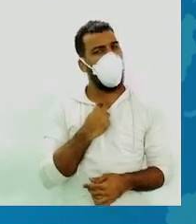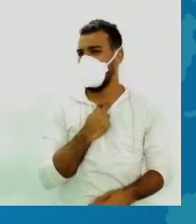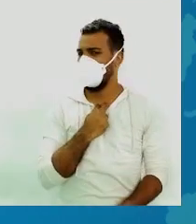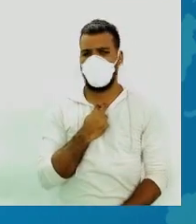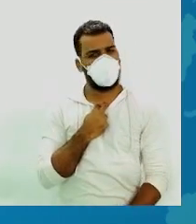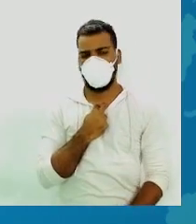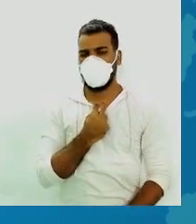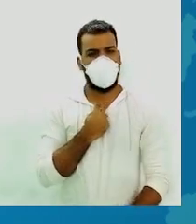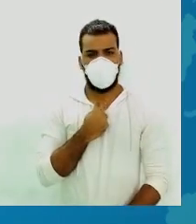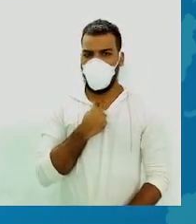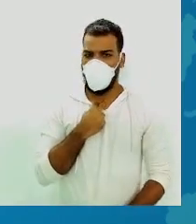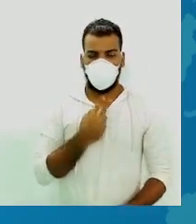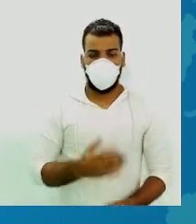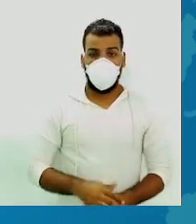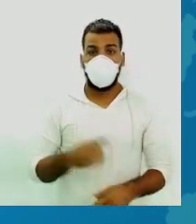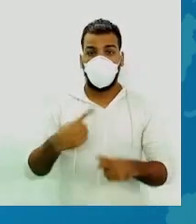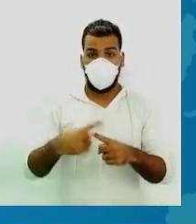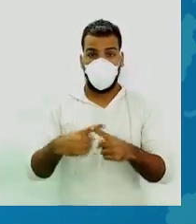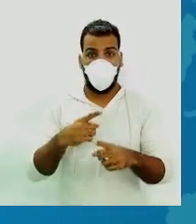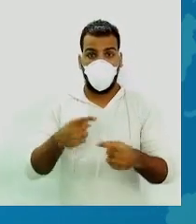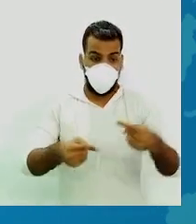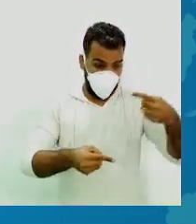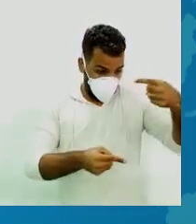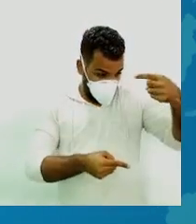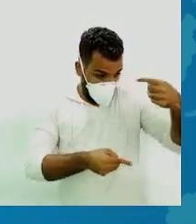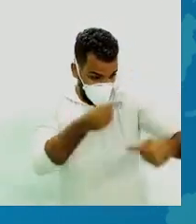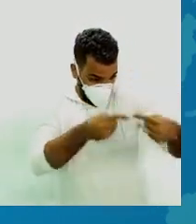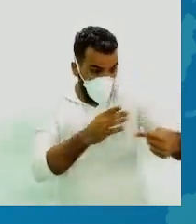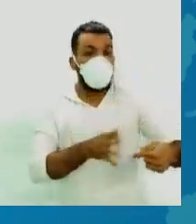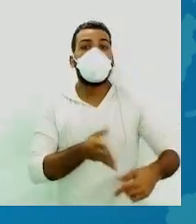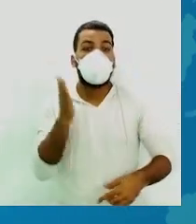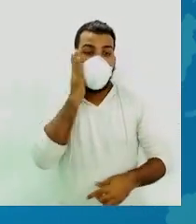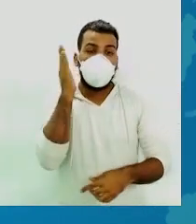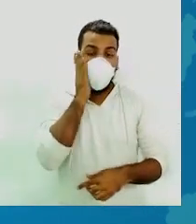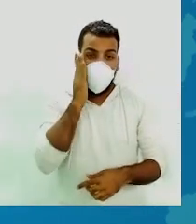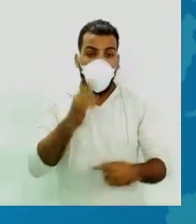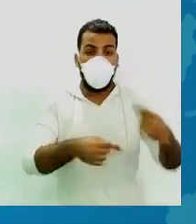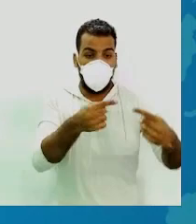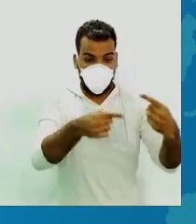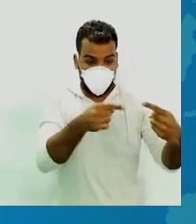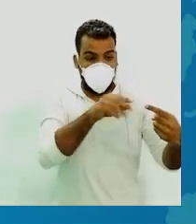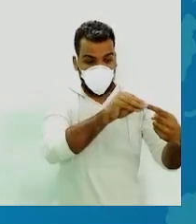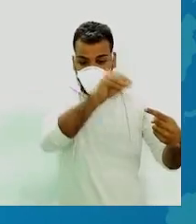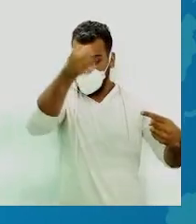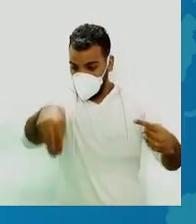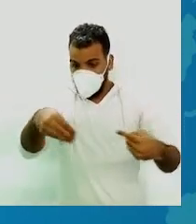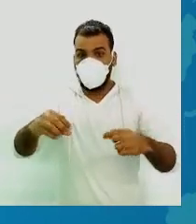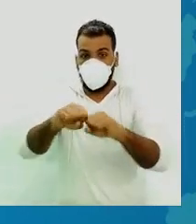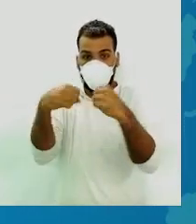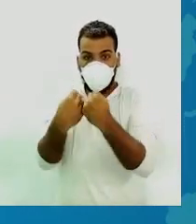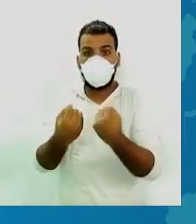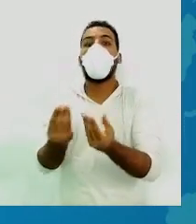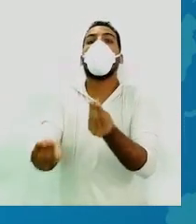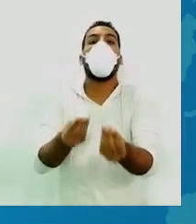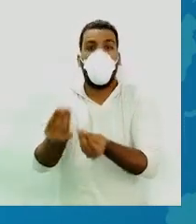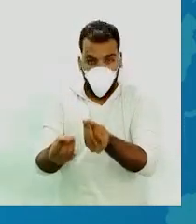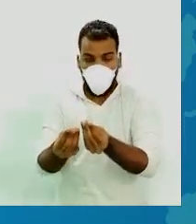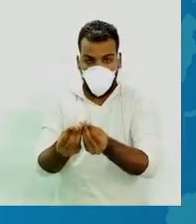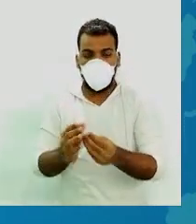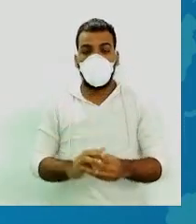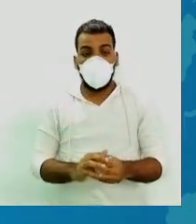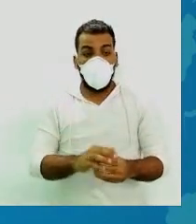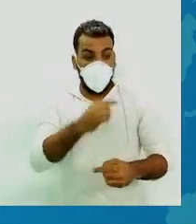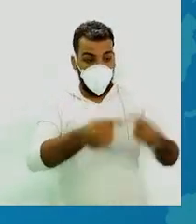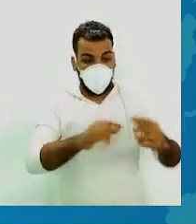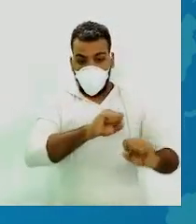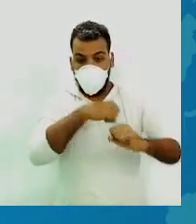que eu entendo o que é a política e como a política está inserida na sociedade e qual é o